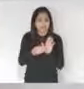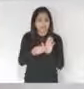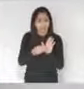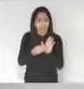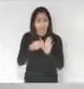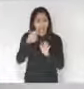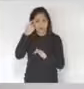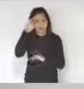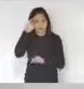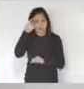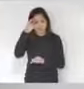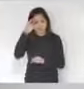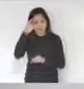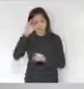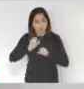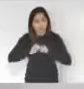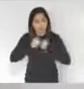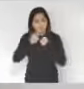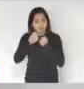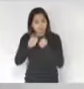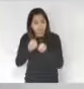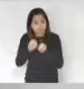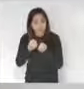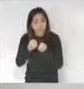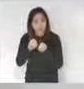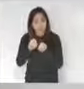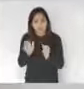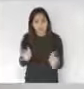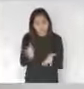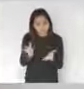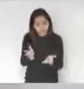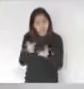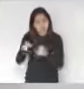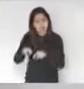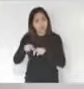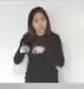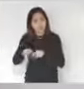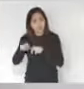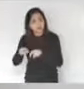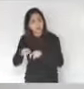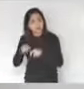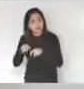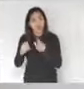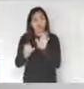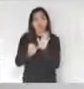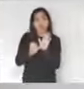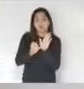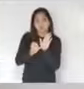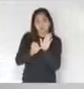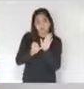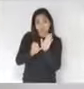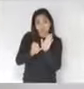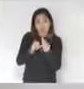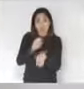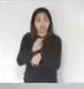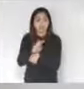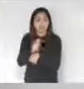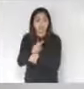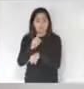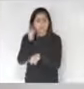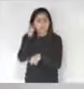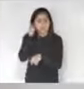defende incentivo à agricultura, ou seja, aos impostos dos agroquímicos.